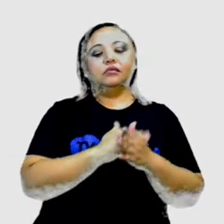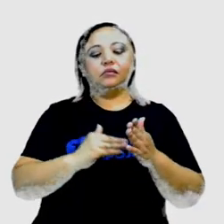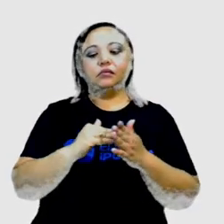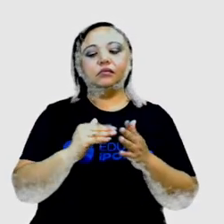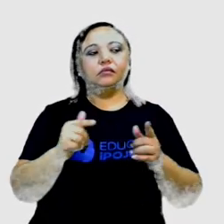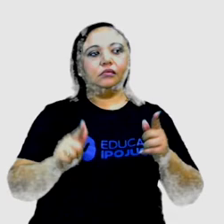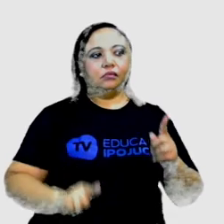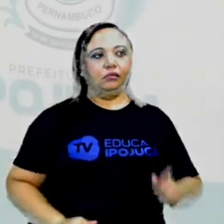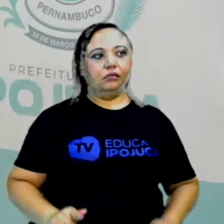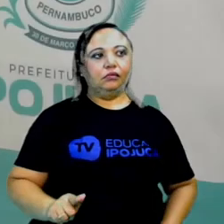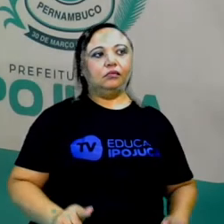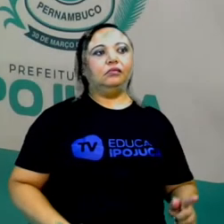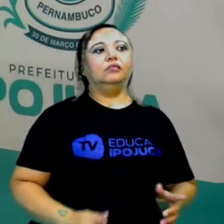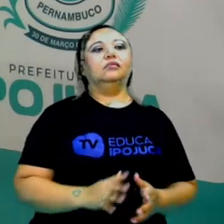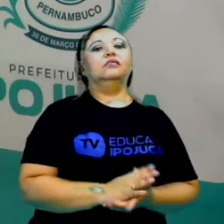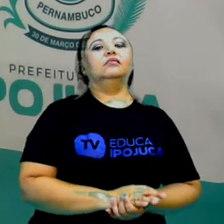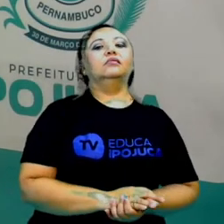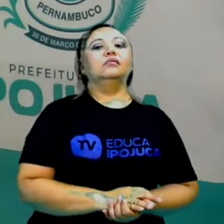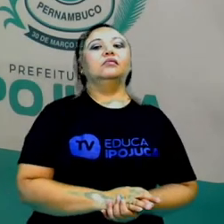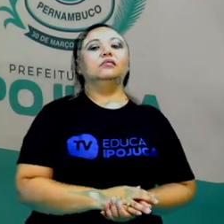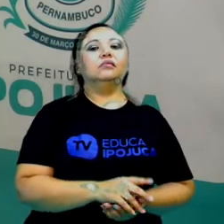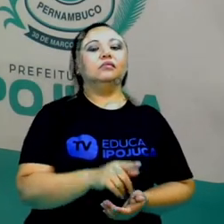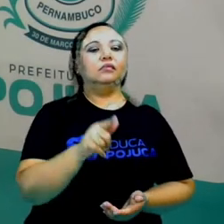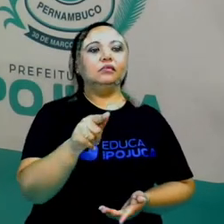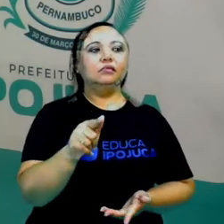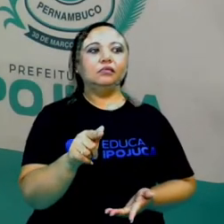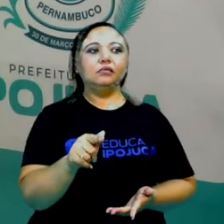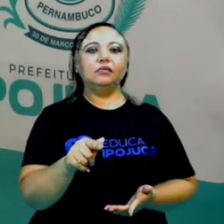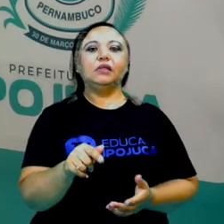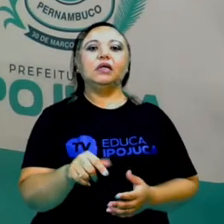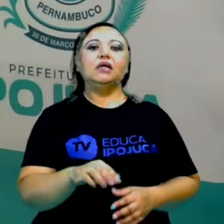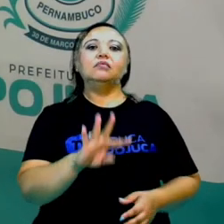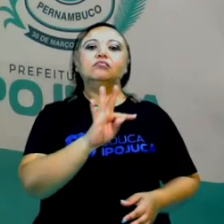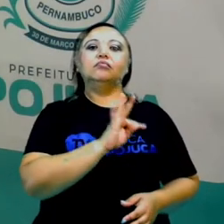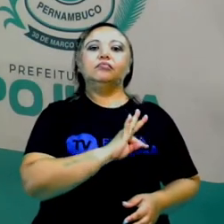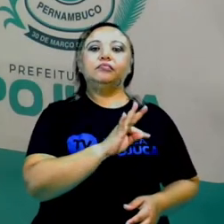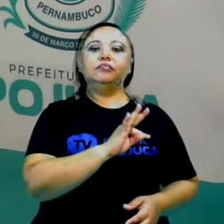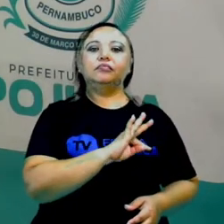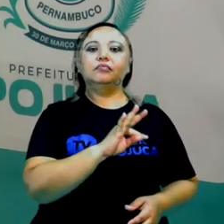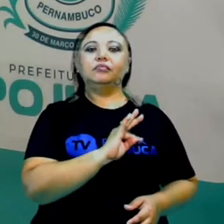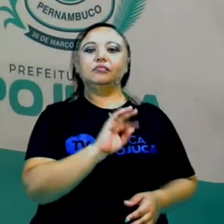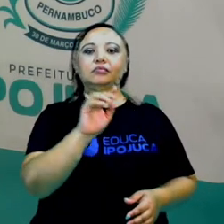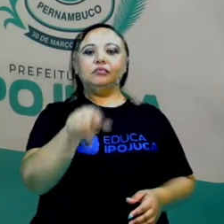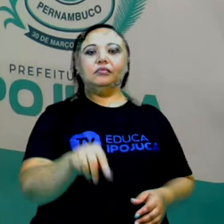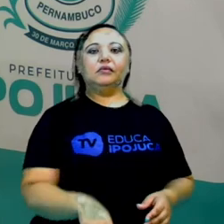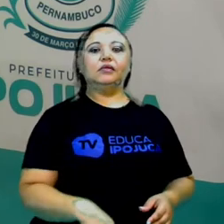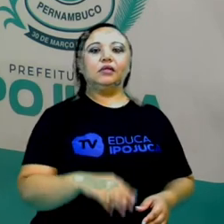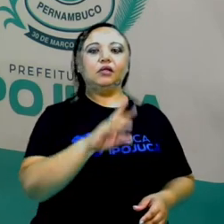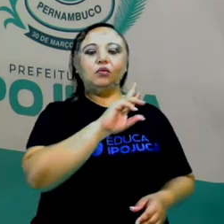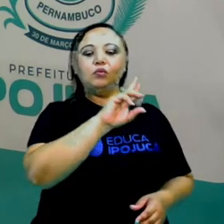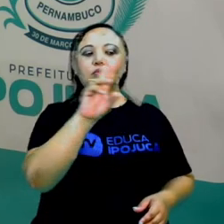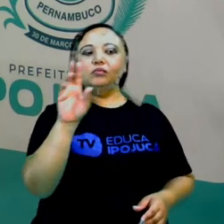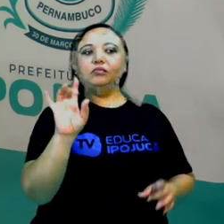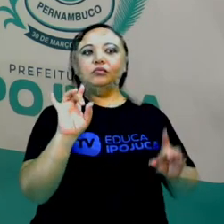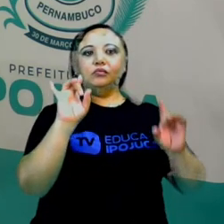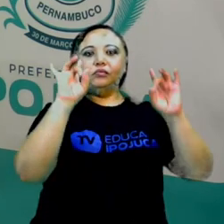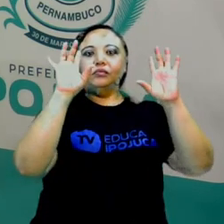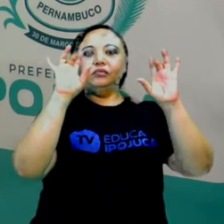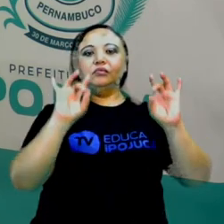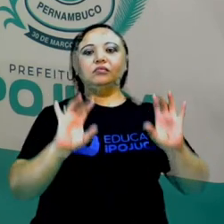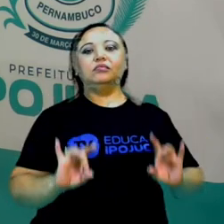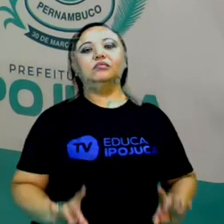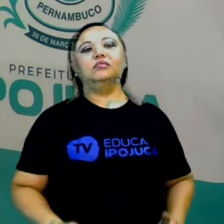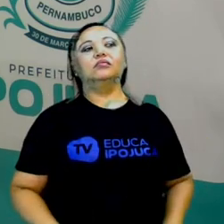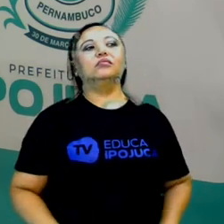Foi legal, né? Pois é. Essa técnica daqui, ela recebe um nome especial. Quem inventou ele,